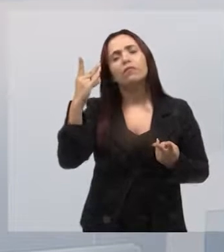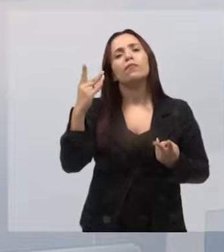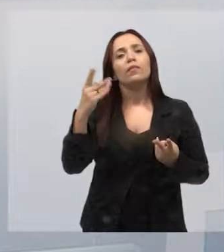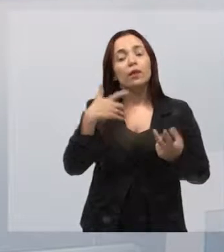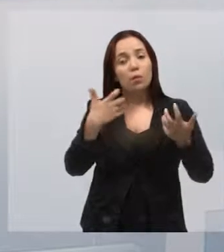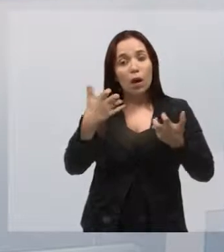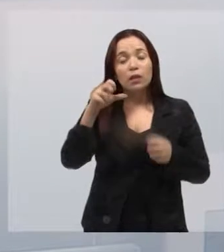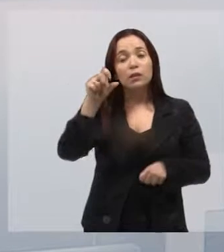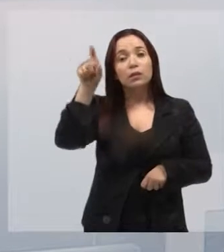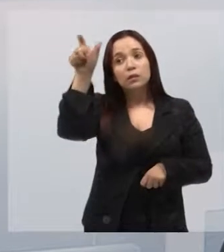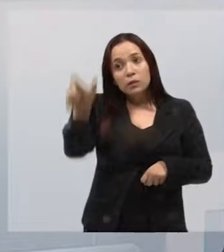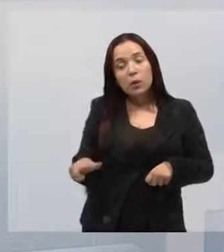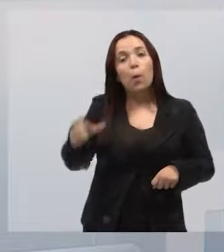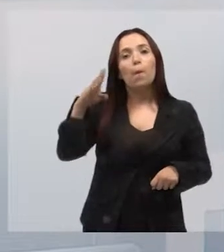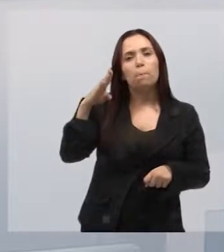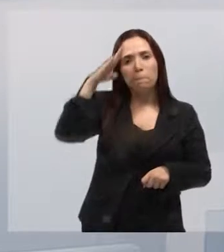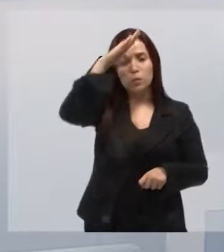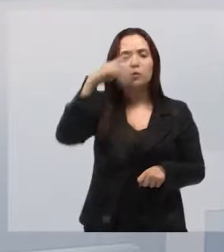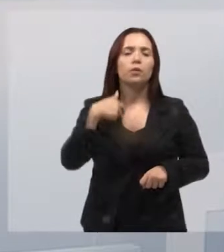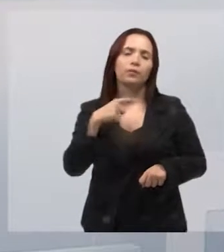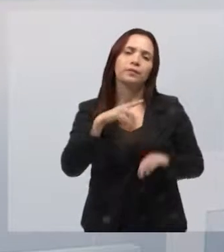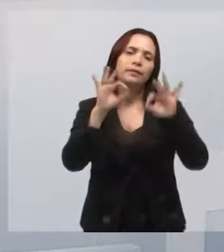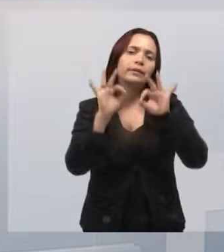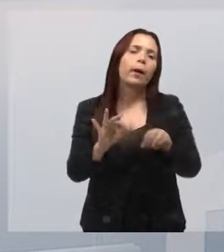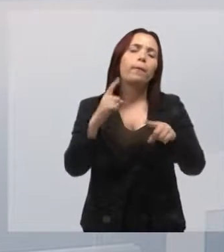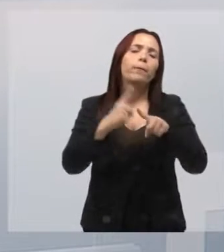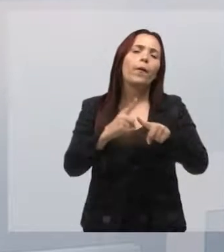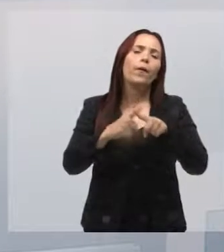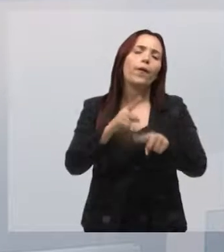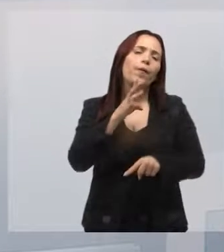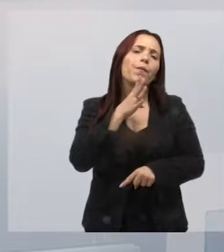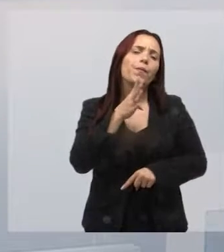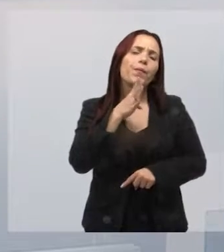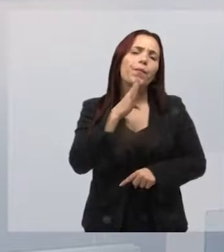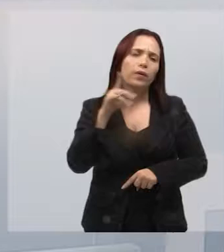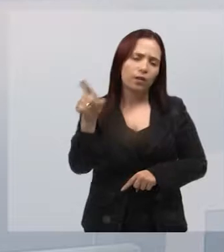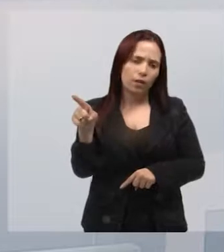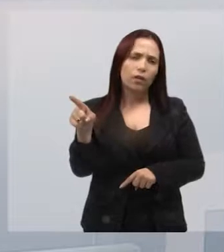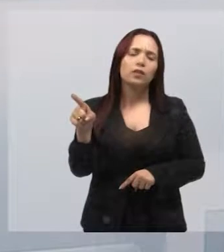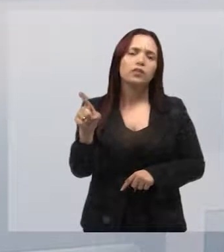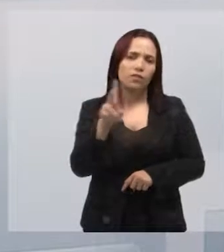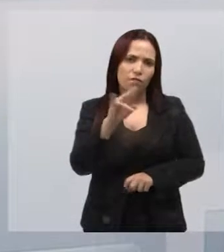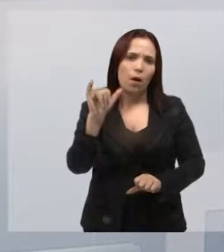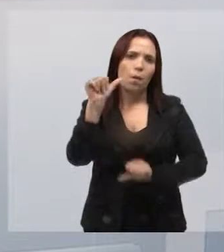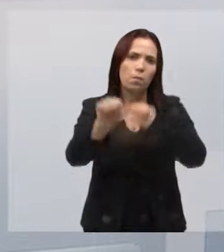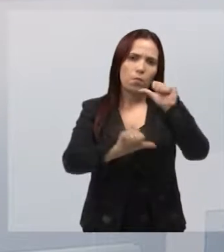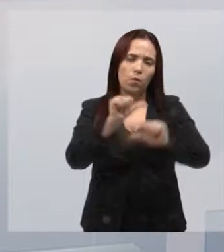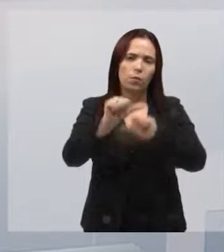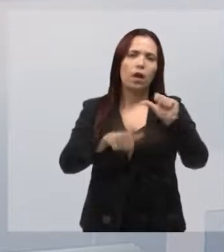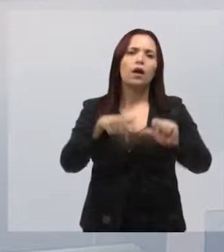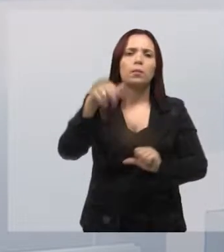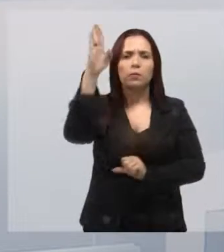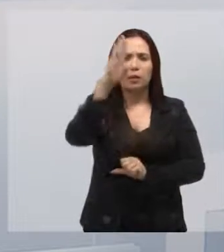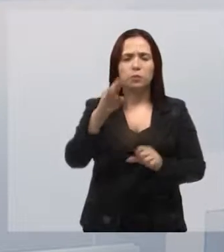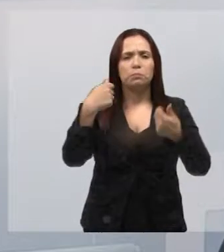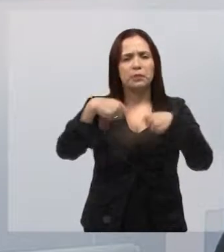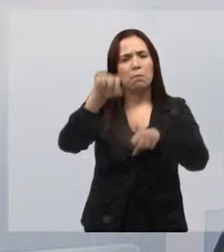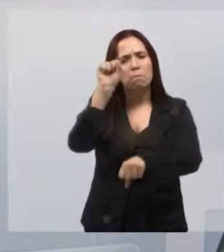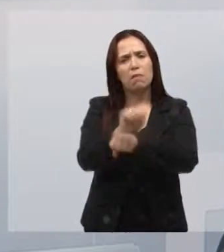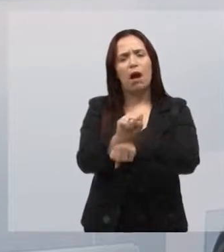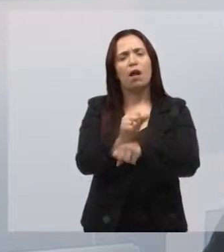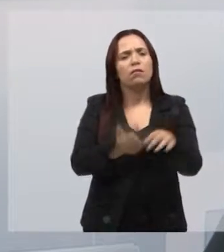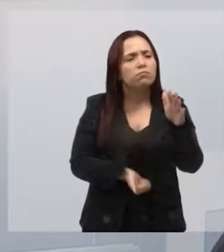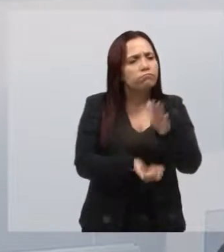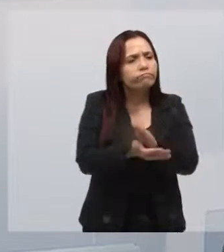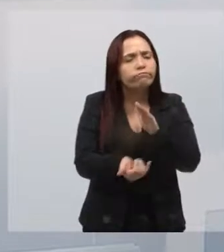que o Bolsonaro, e tenho certeza, pelo pouco da história dele, de que ele vai mudar esse país. A corrupção tem que acabar. Então, a gente tem que dar